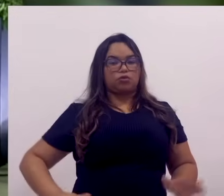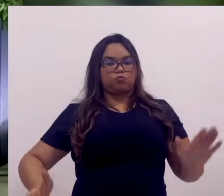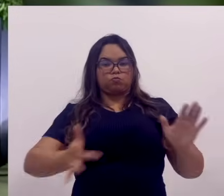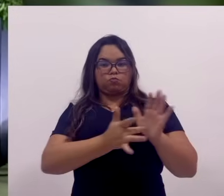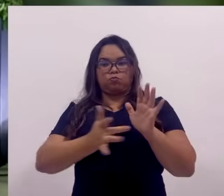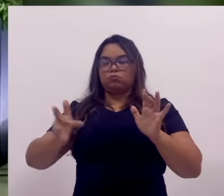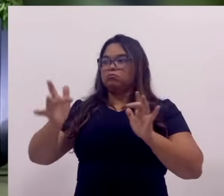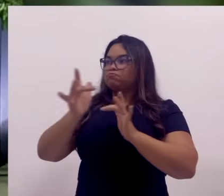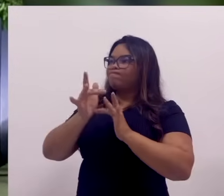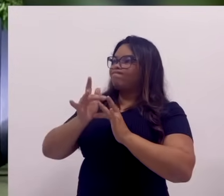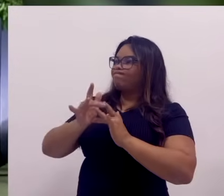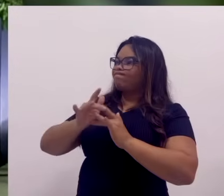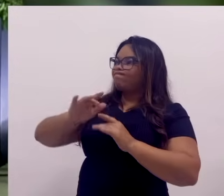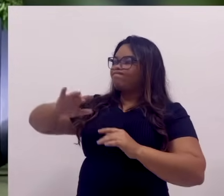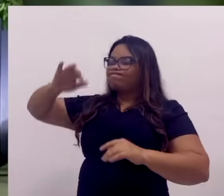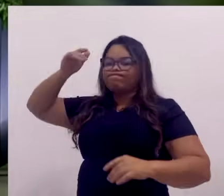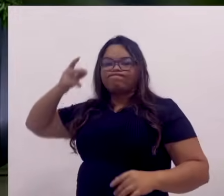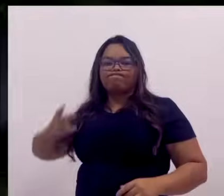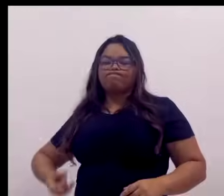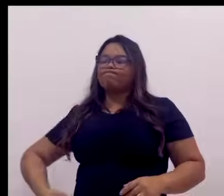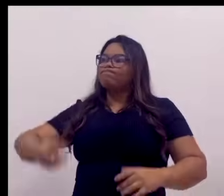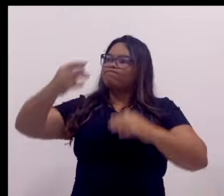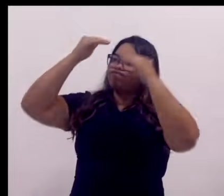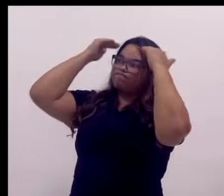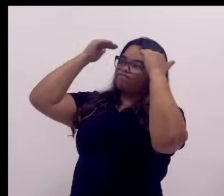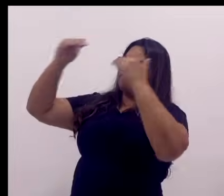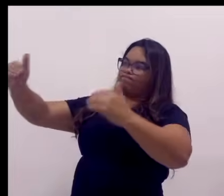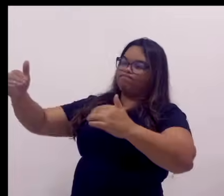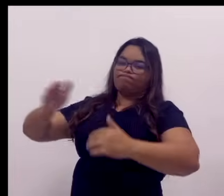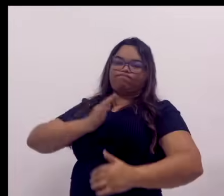coração. Amém.